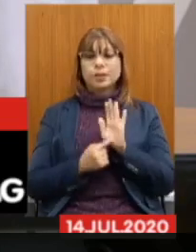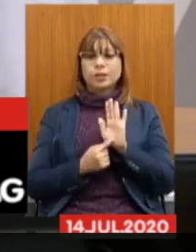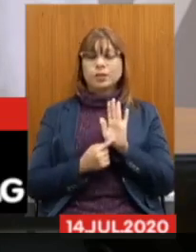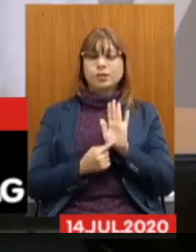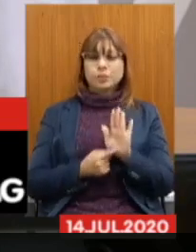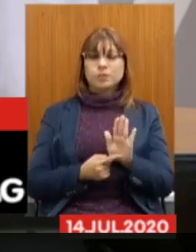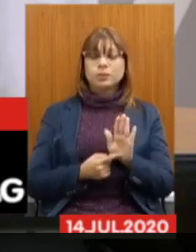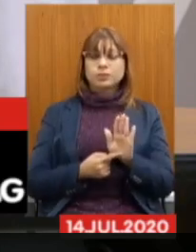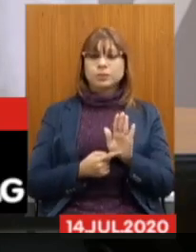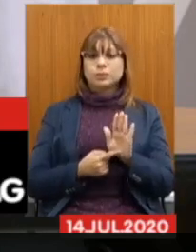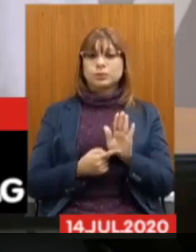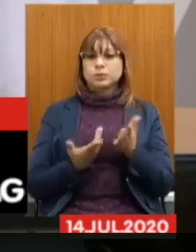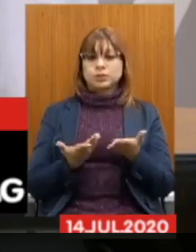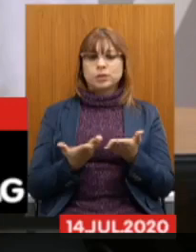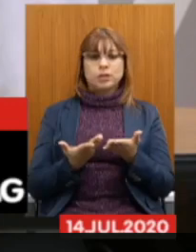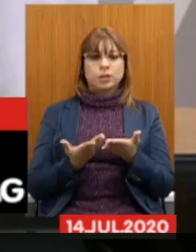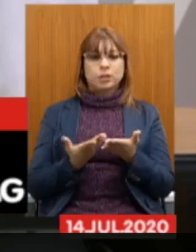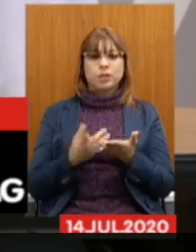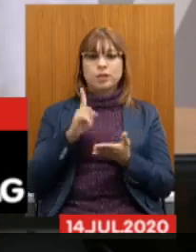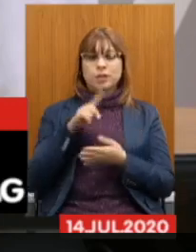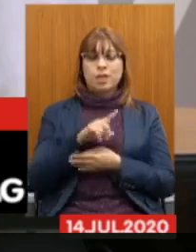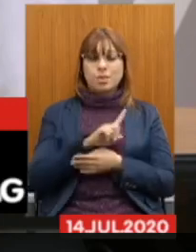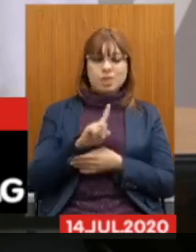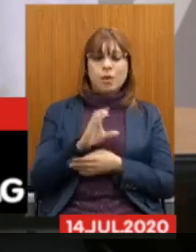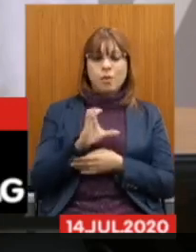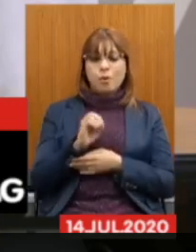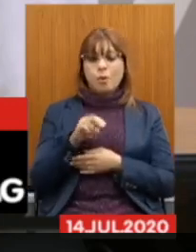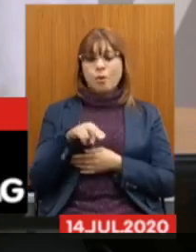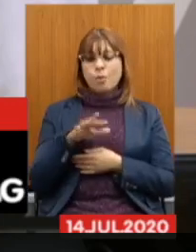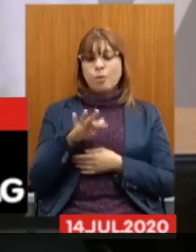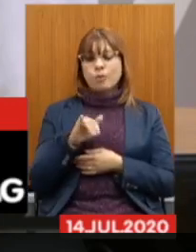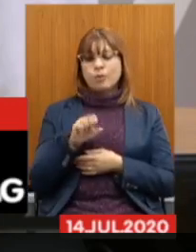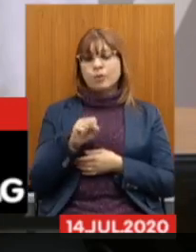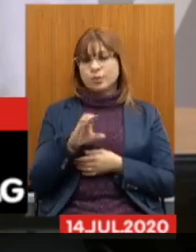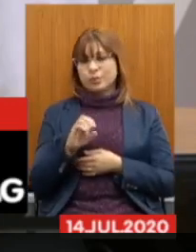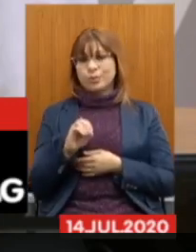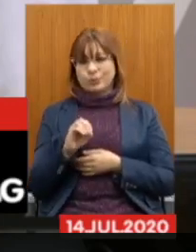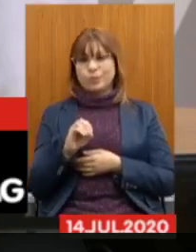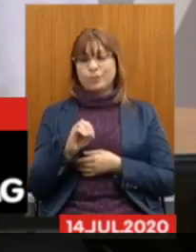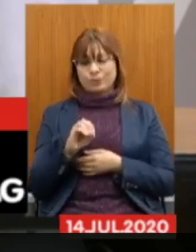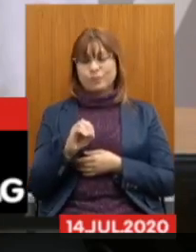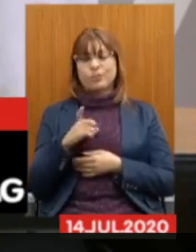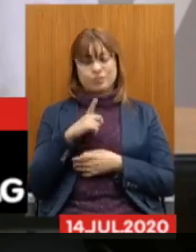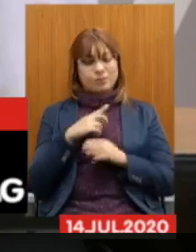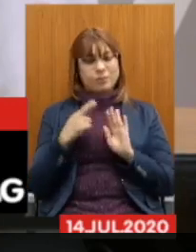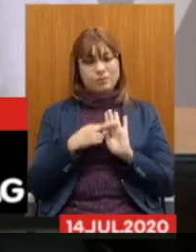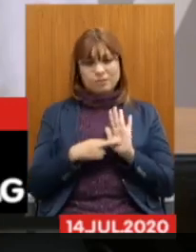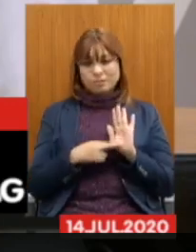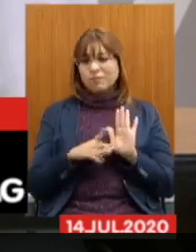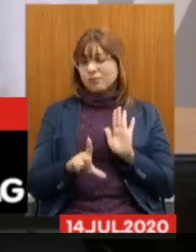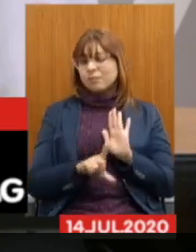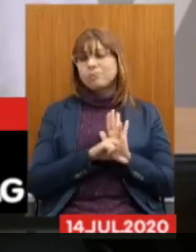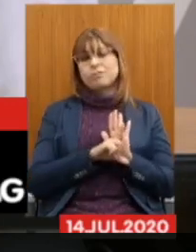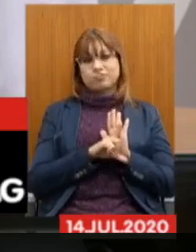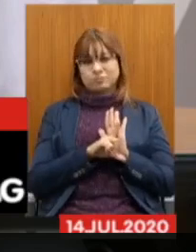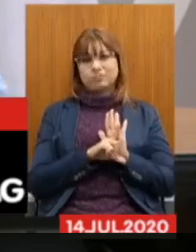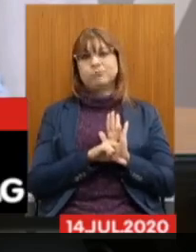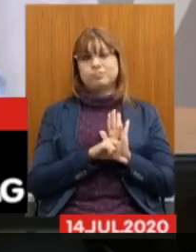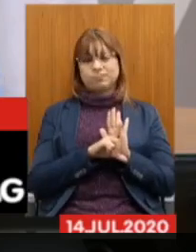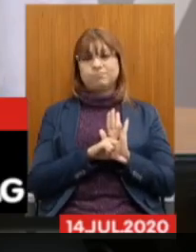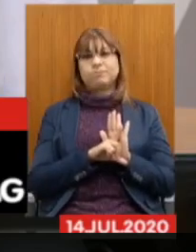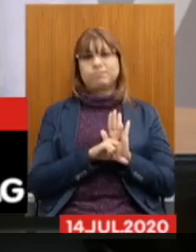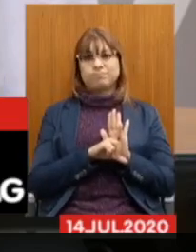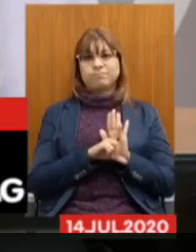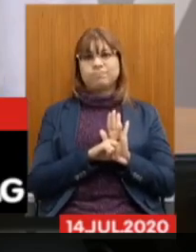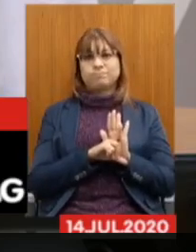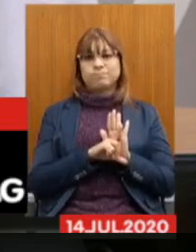violação ao princípio do confisco, né? Do não, de não confisco, né? O princípio que protege, o princípio constitucional que protege,